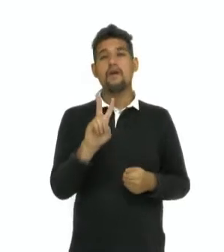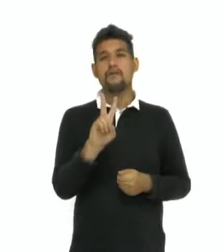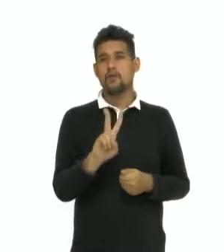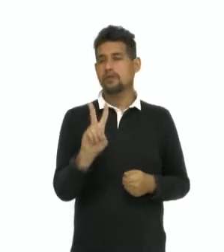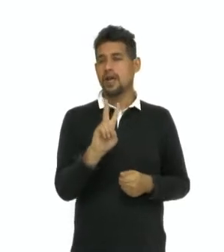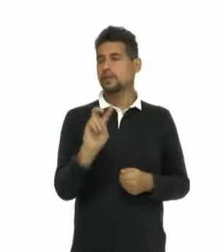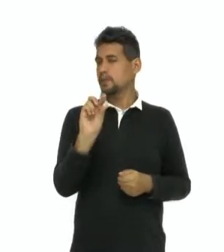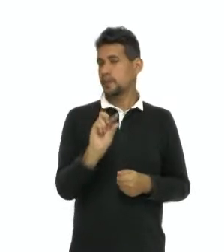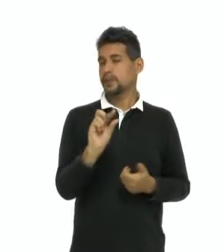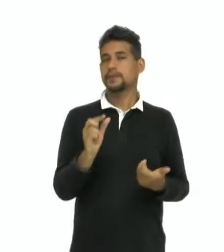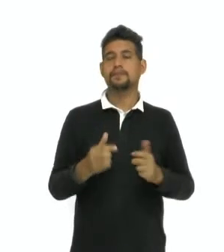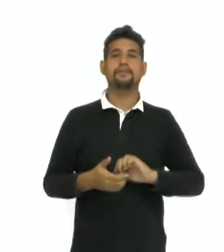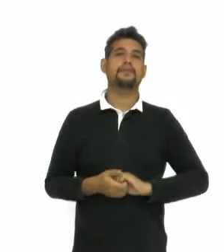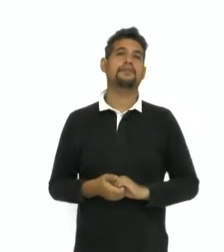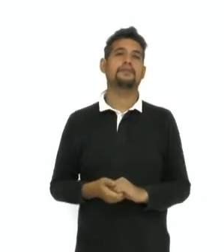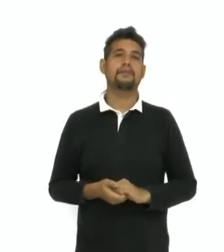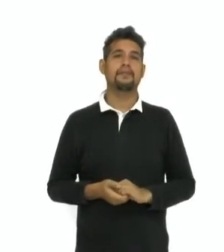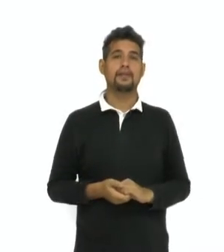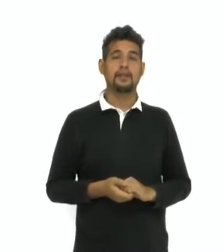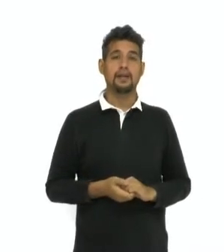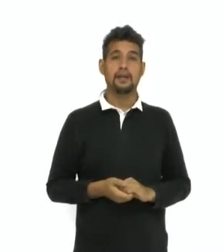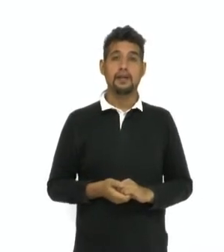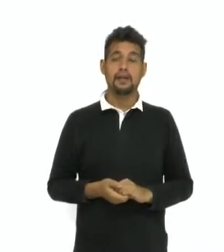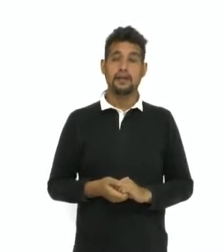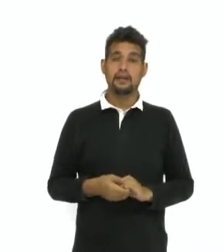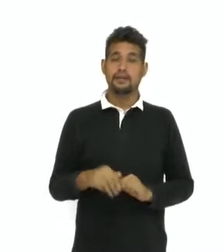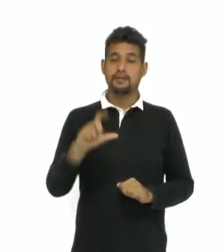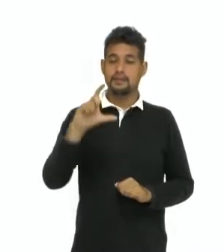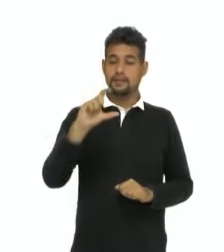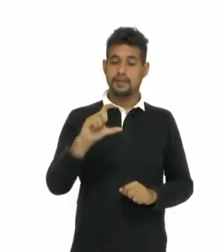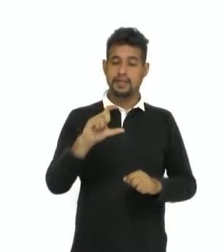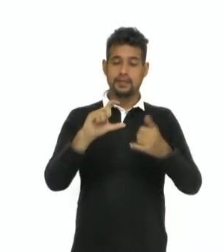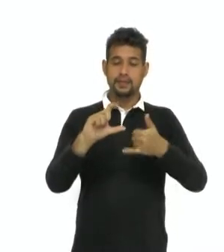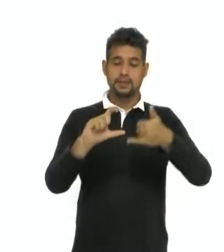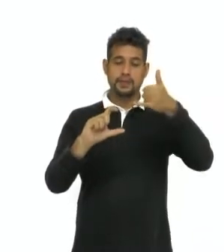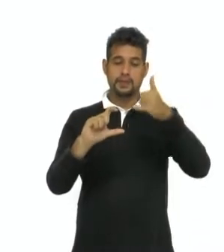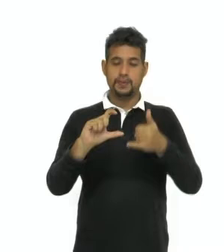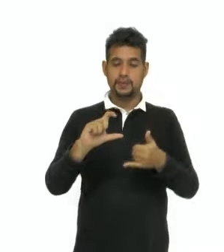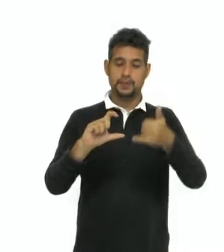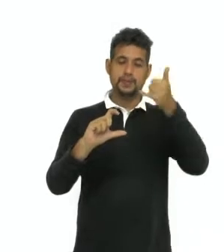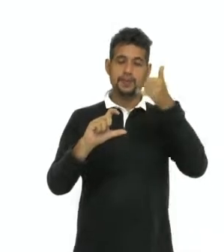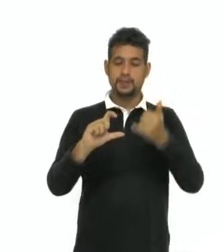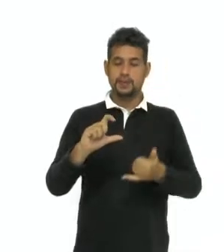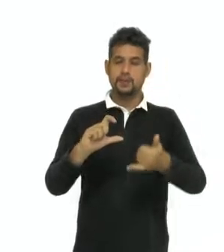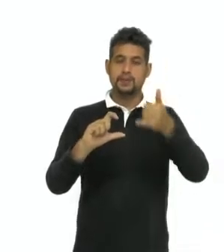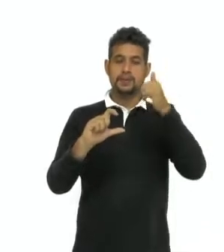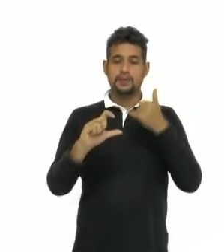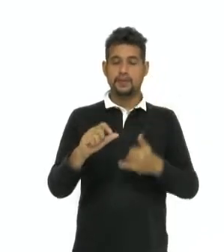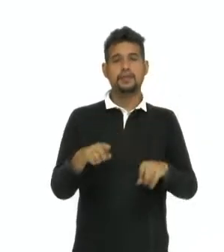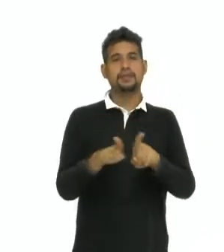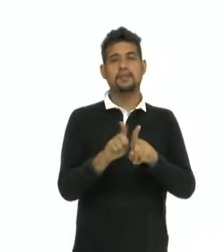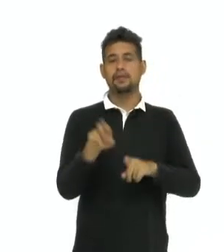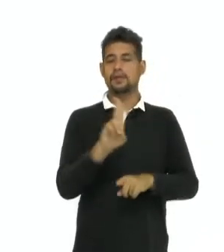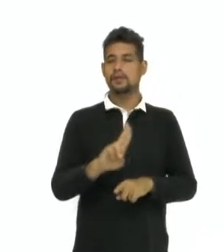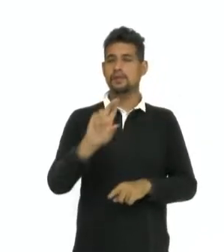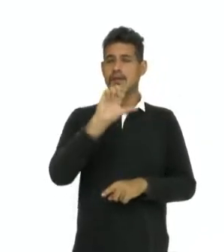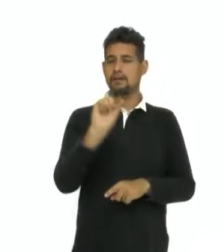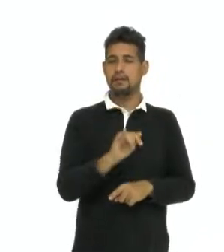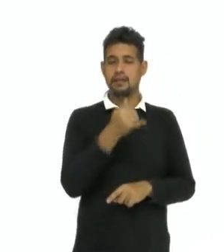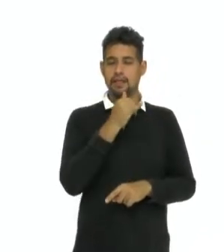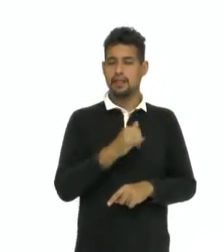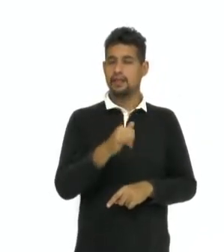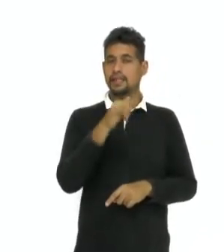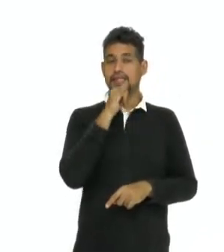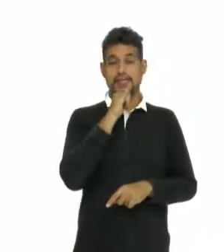estarem funcionando. Pilhas recarregáveis são indicadas para equipamentos eletrônicos que consomem muita energia, por